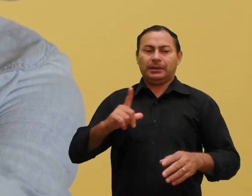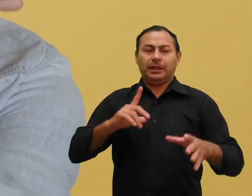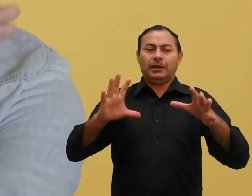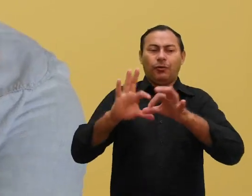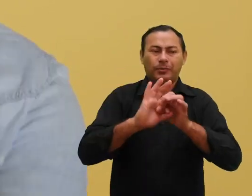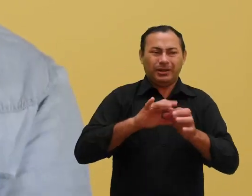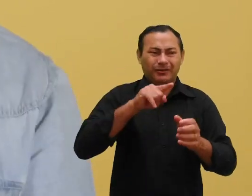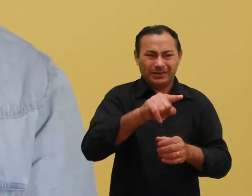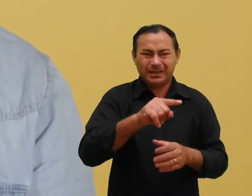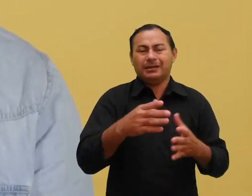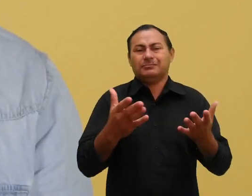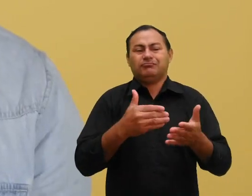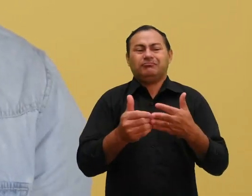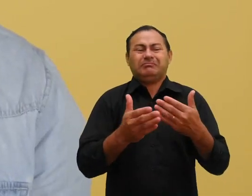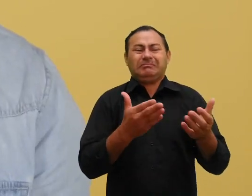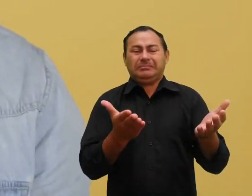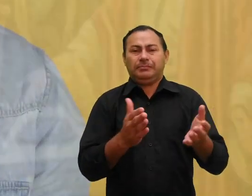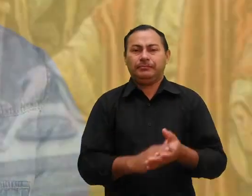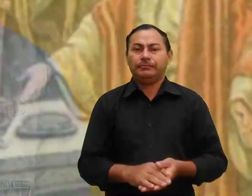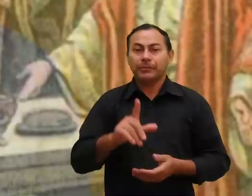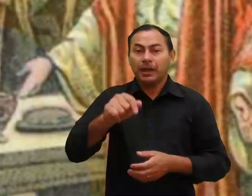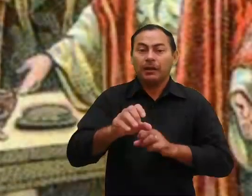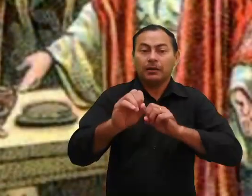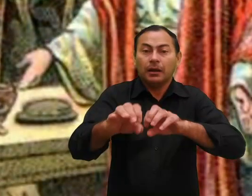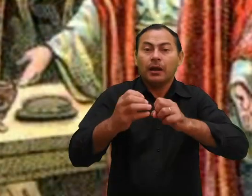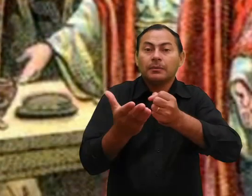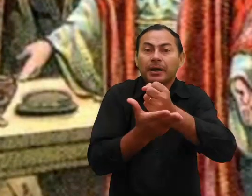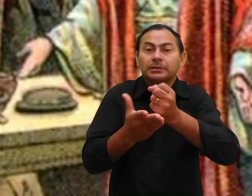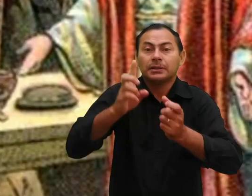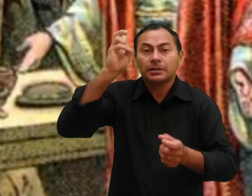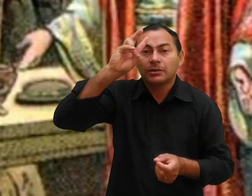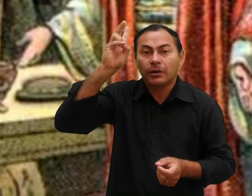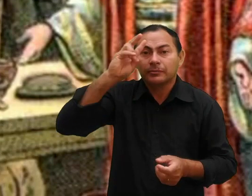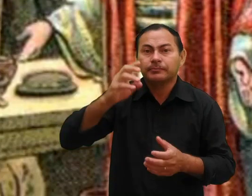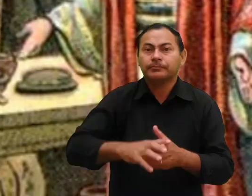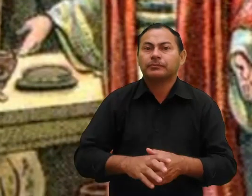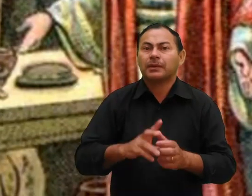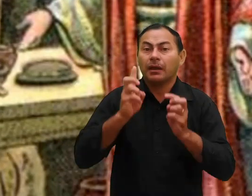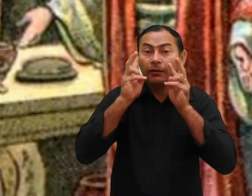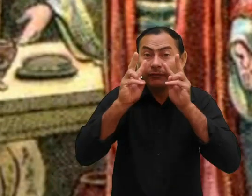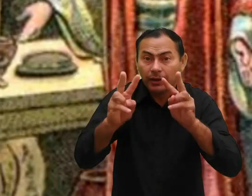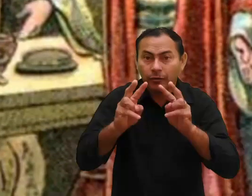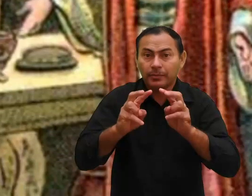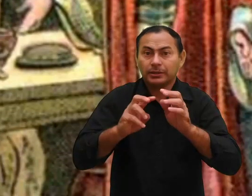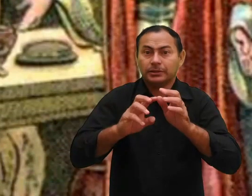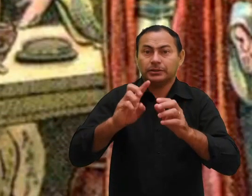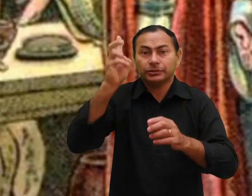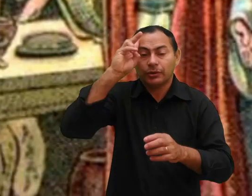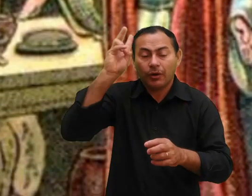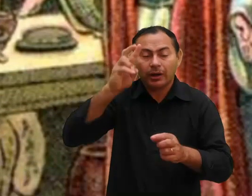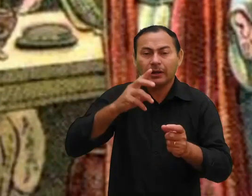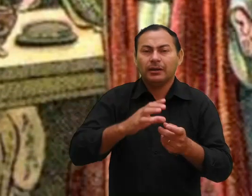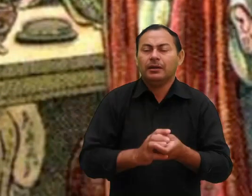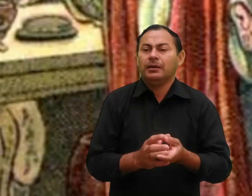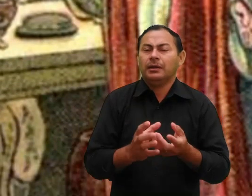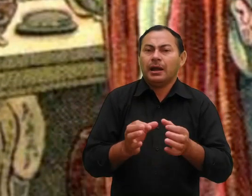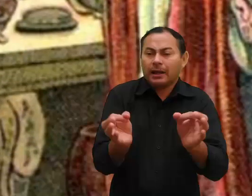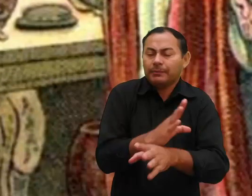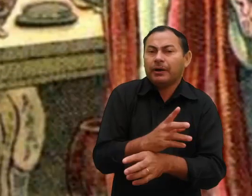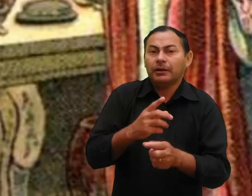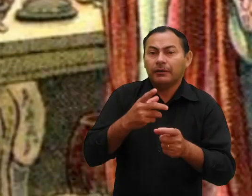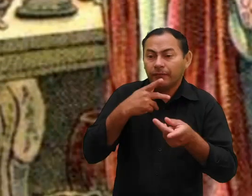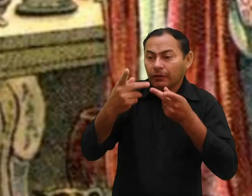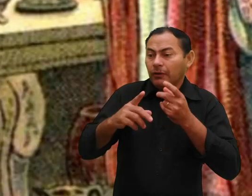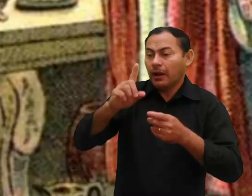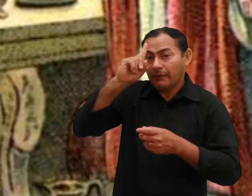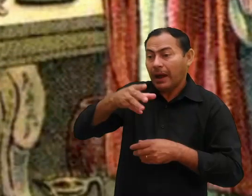do que ter comunhão com você. Esta é a lição básica da história. Veja como a história termina. Vá rapidamente para